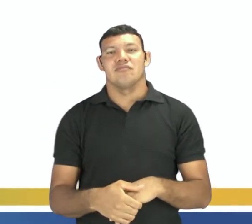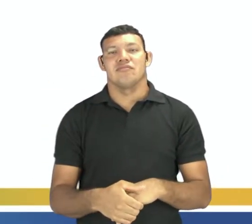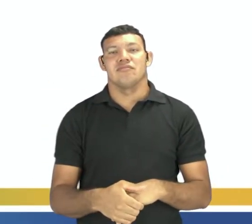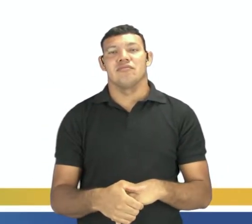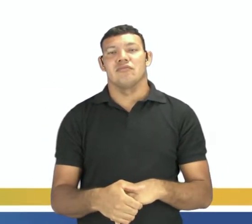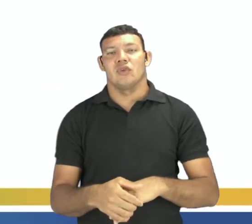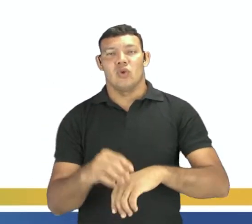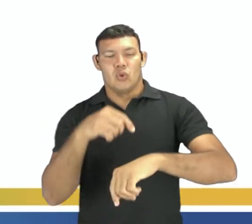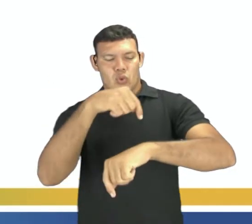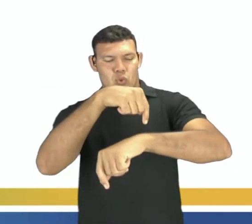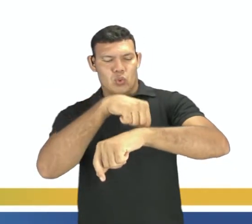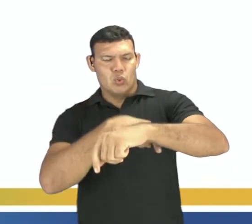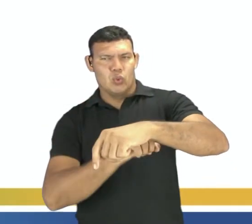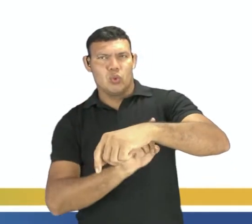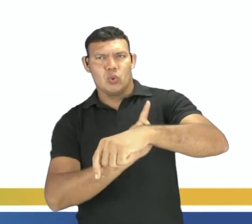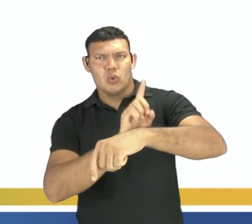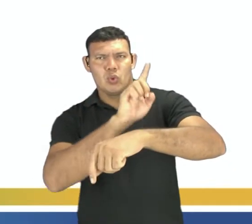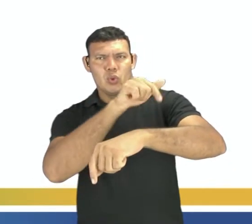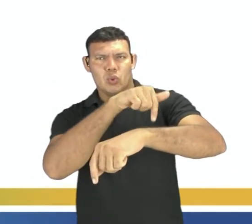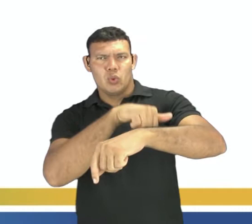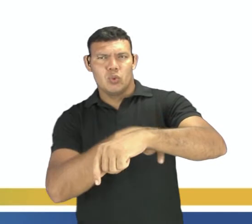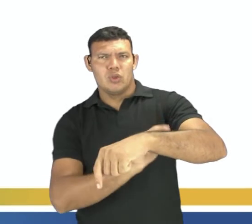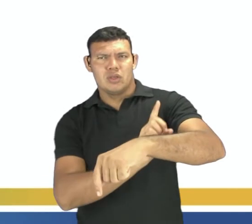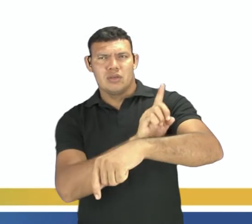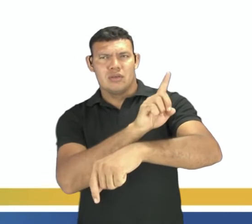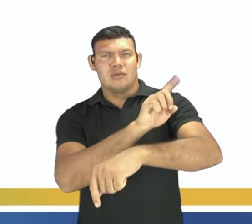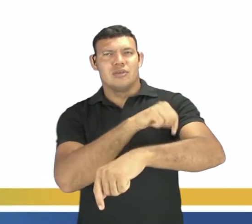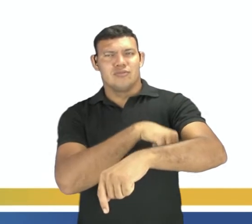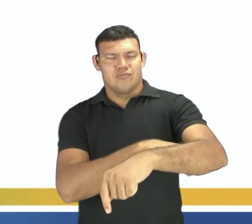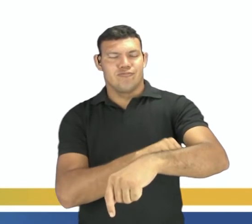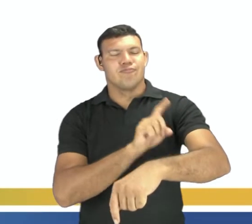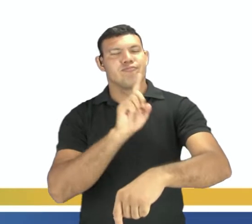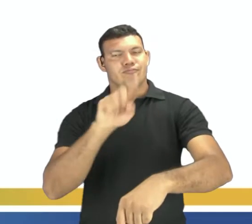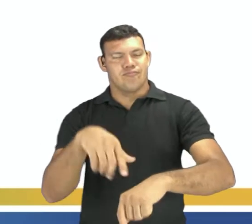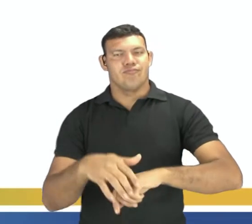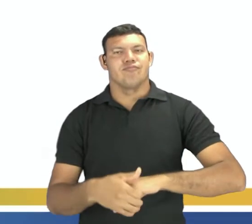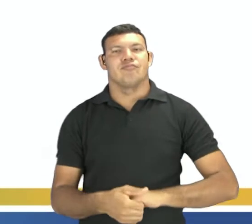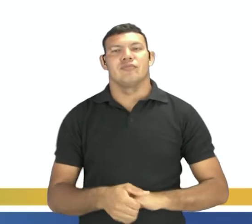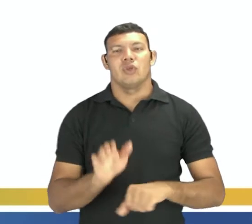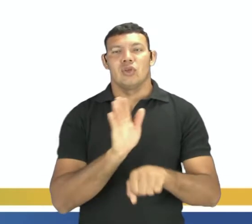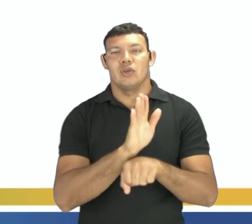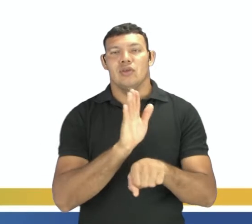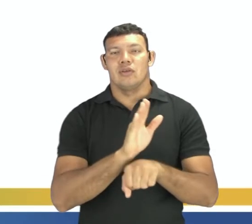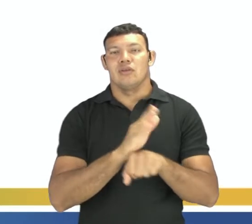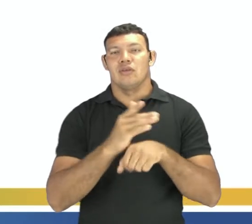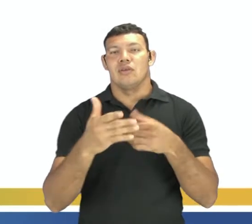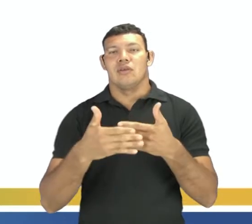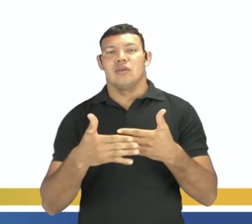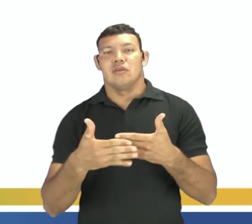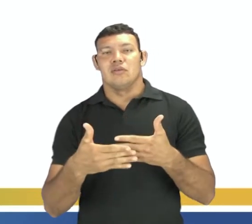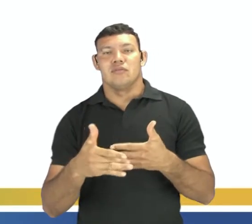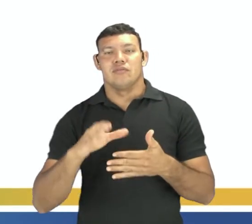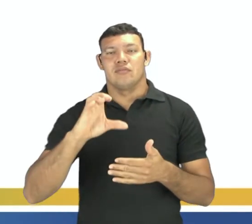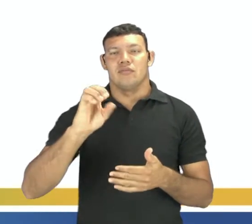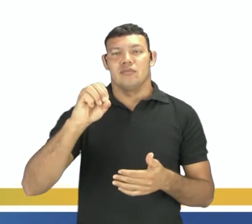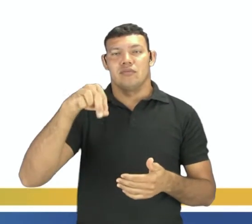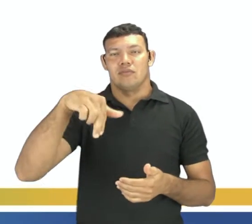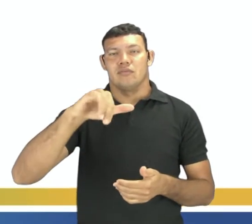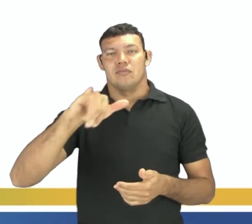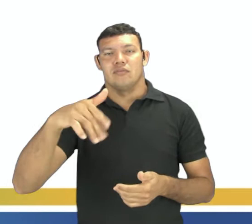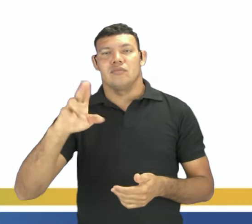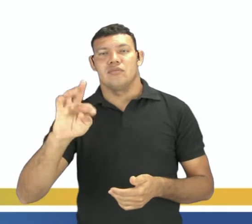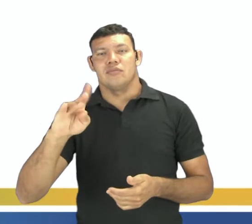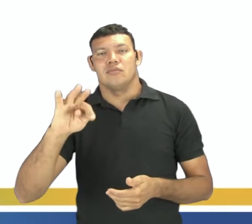via difusão de substâncias a partir do tecido conjuntivo. Então, o tecido conjuntivo, vamos falar dele.